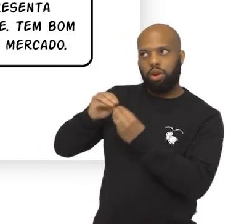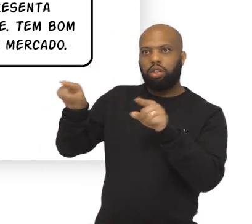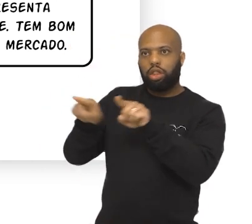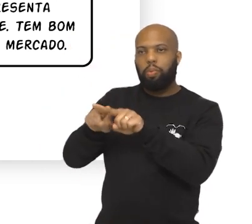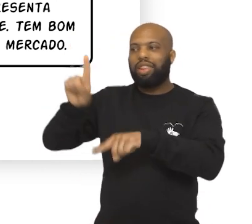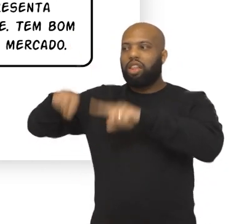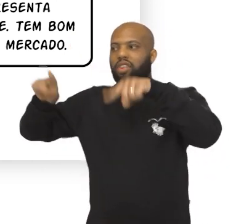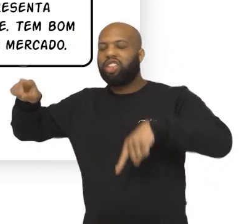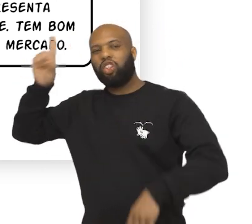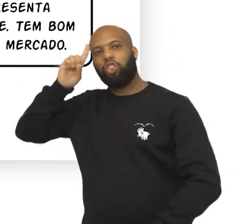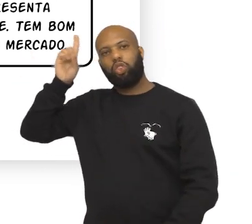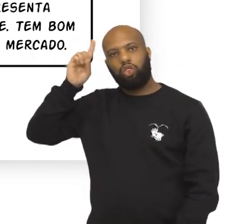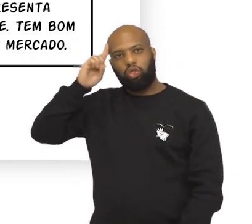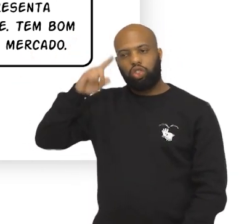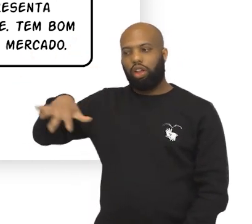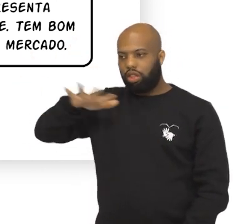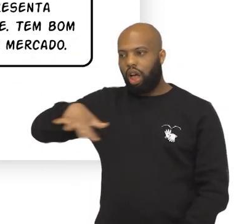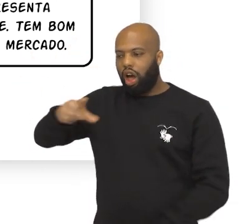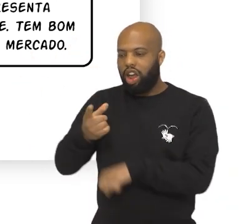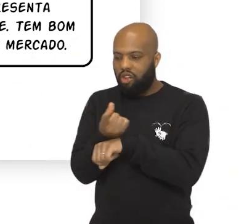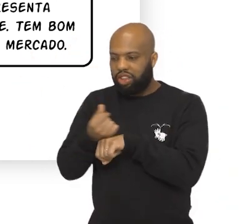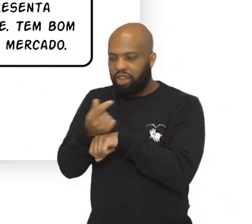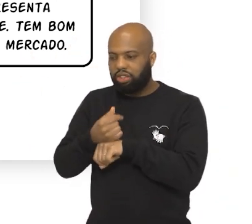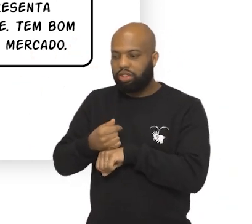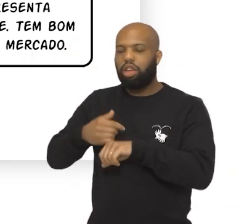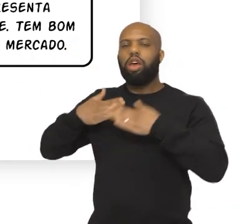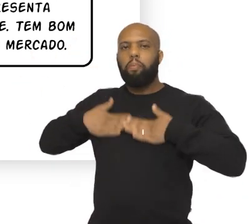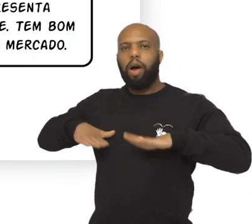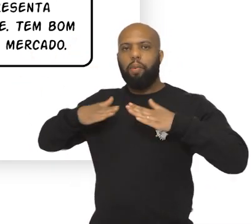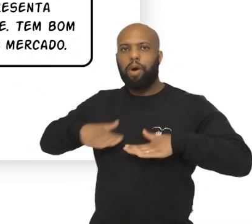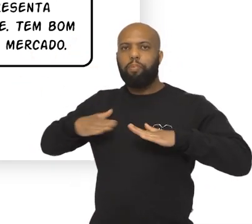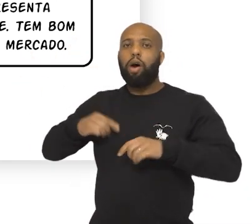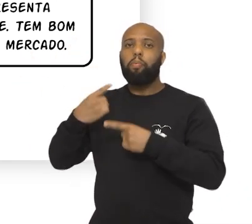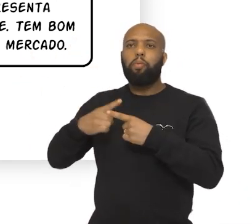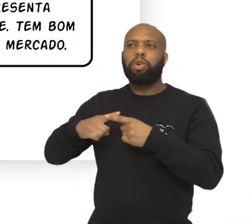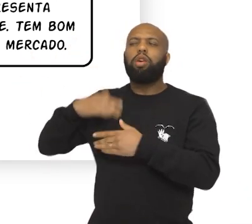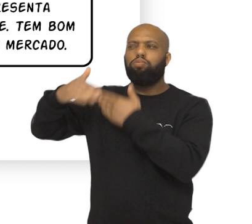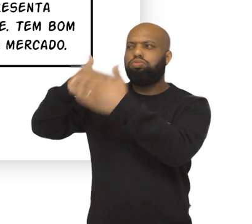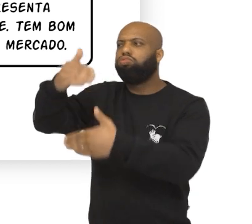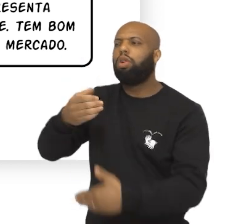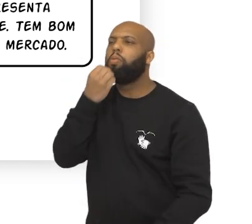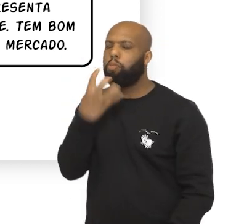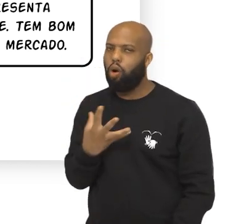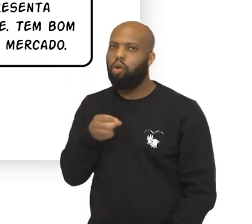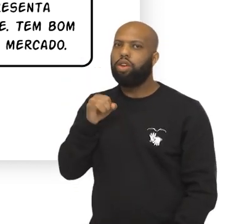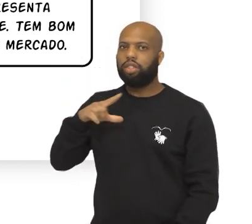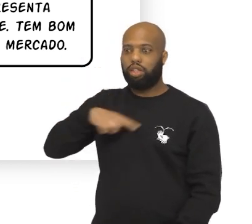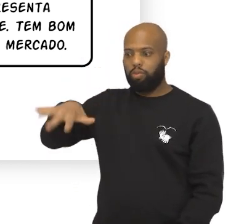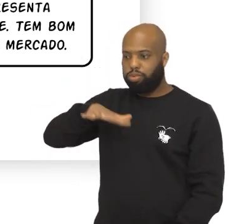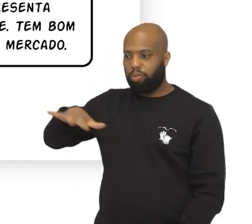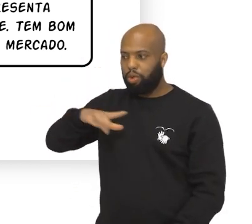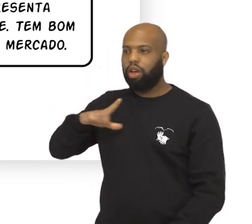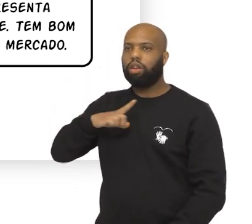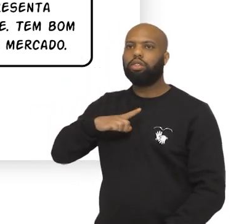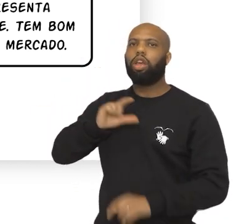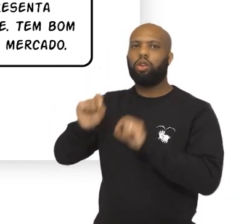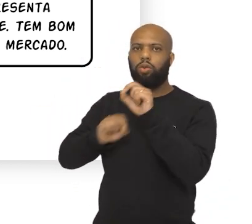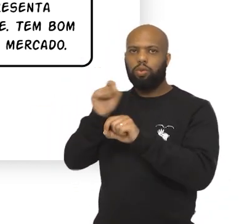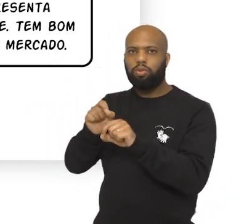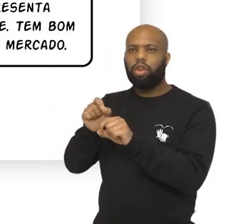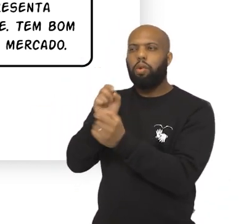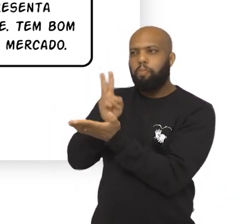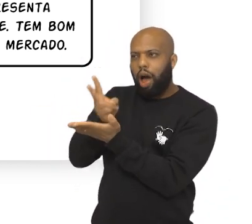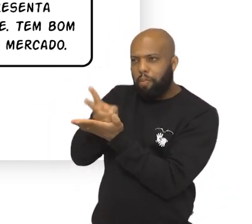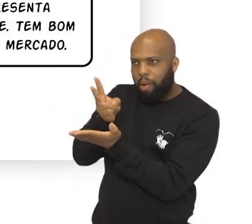possível entende que a oscilação diária dos mercados é só avisada no médio e no longo prazos quando o mercado